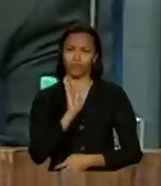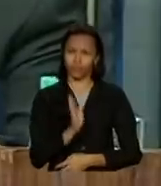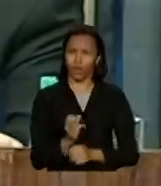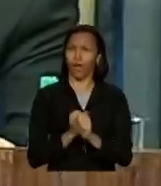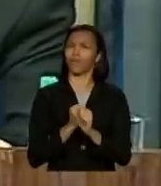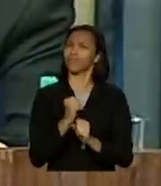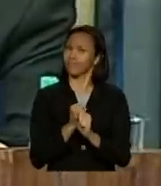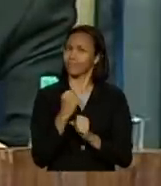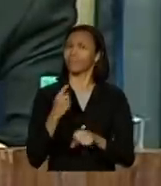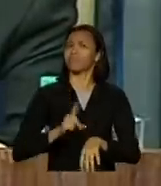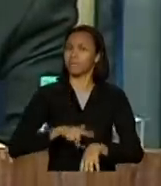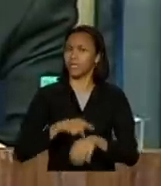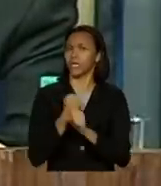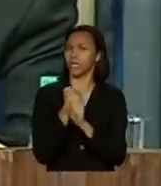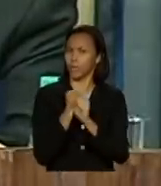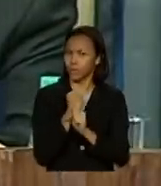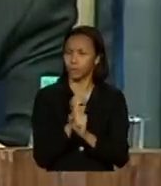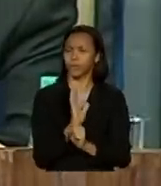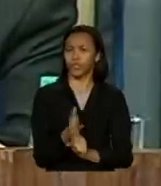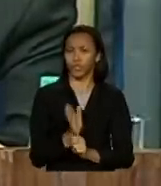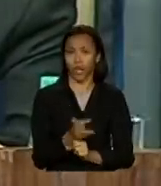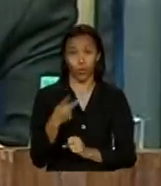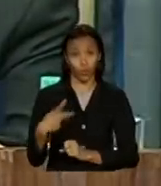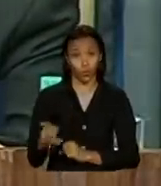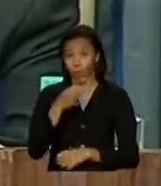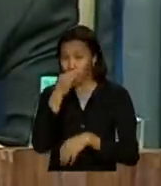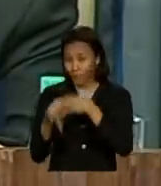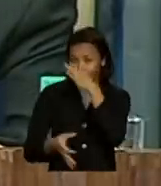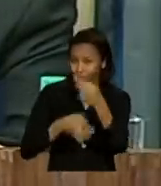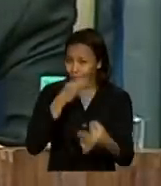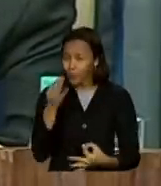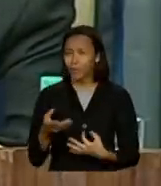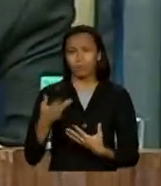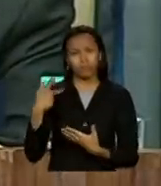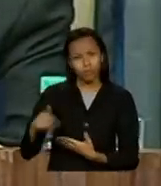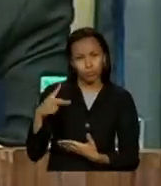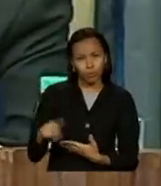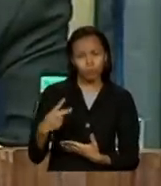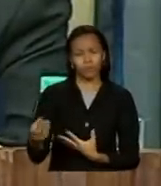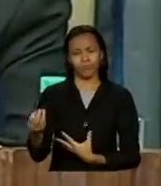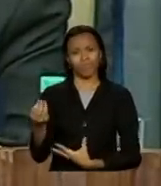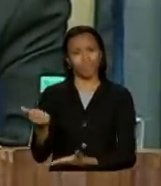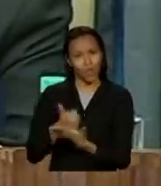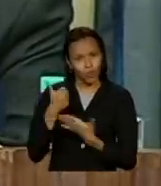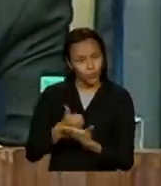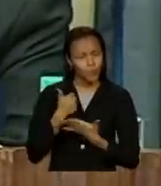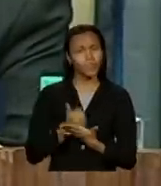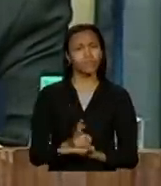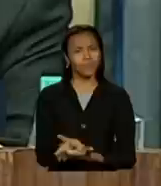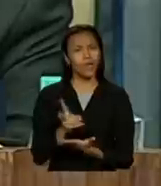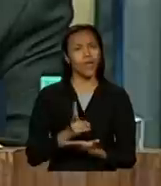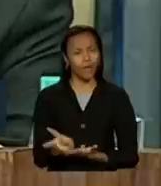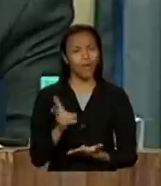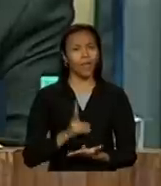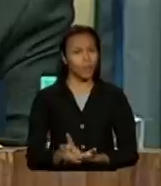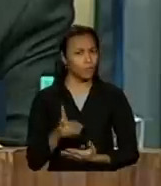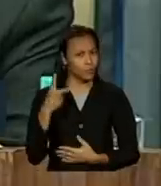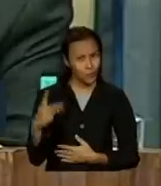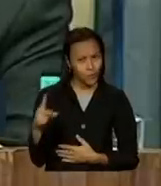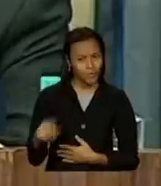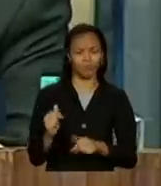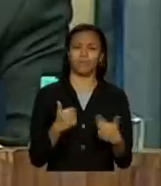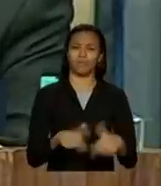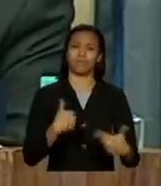há muito tempo com suas contribuições com suas críticas com sua enfim com todo o seu com todo o